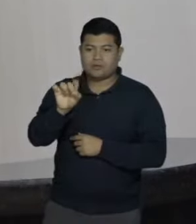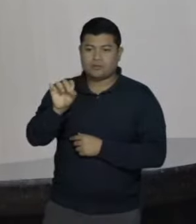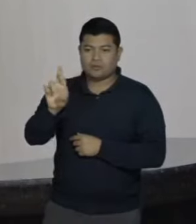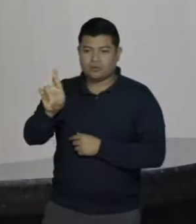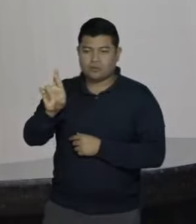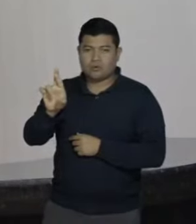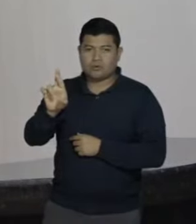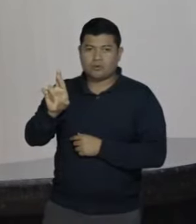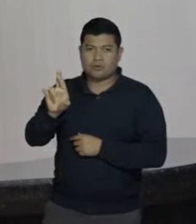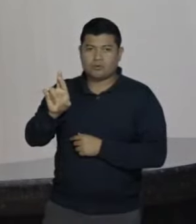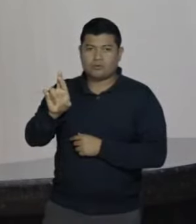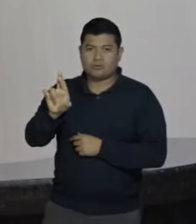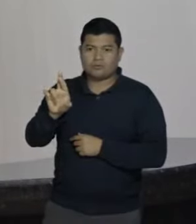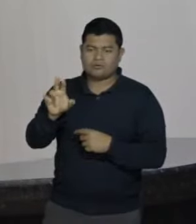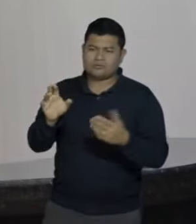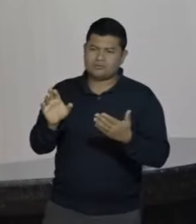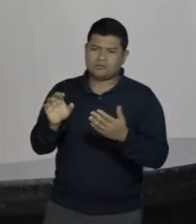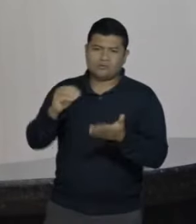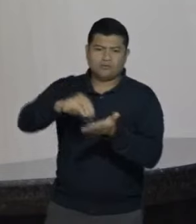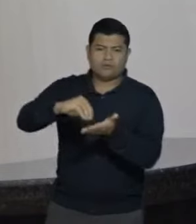devia ser oradora